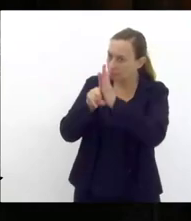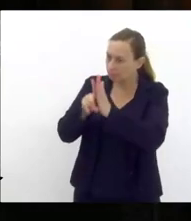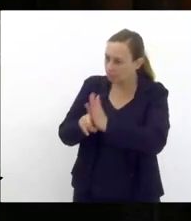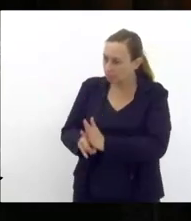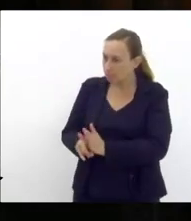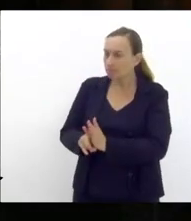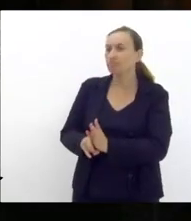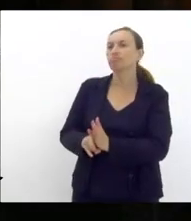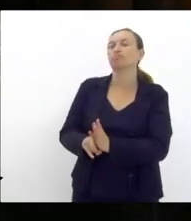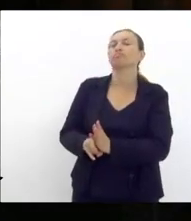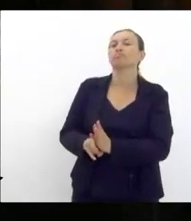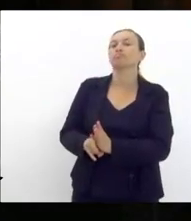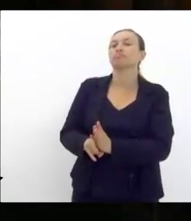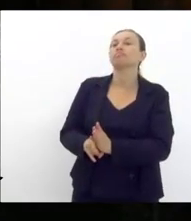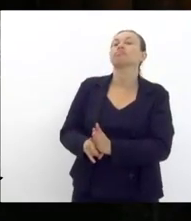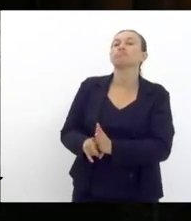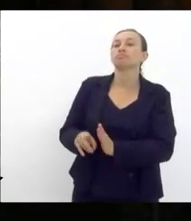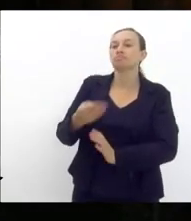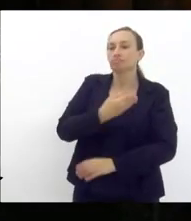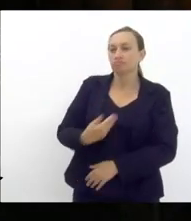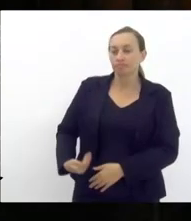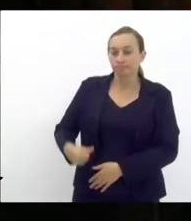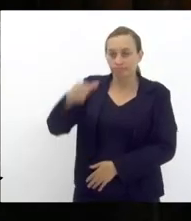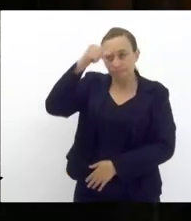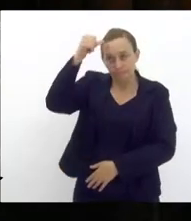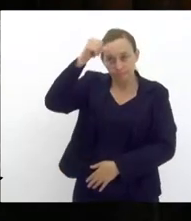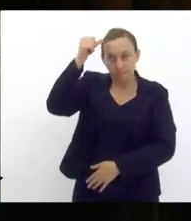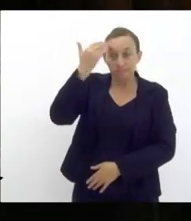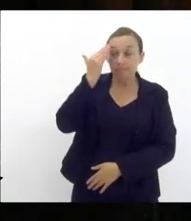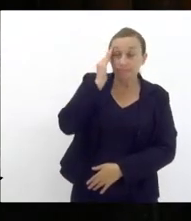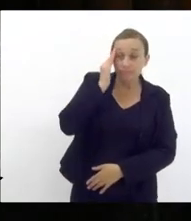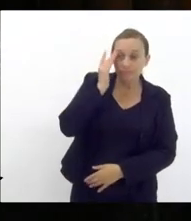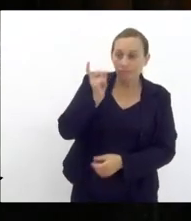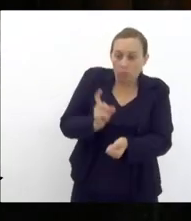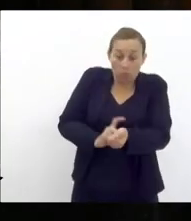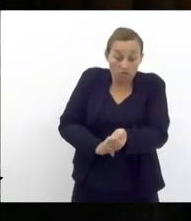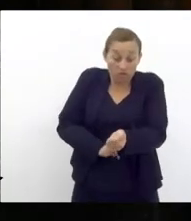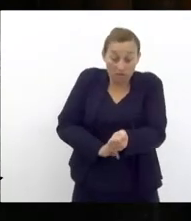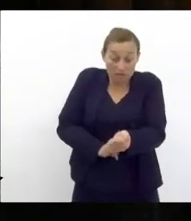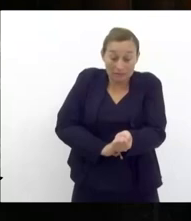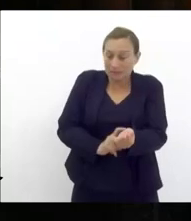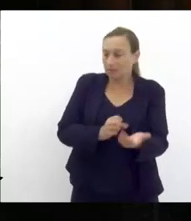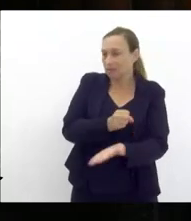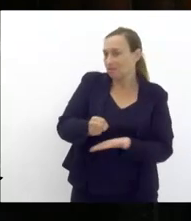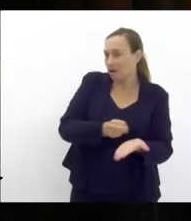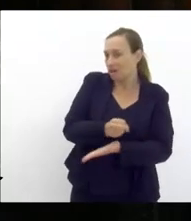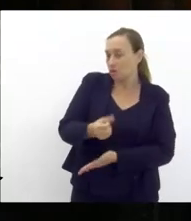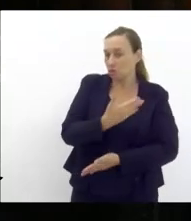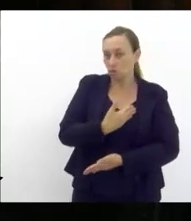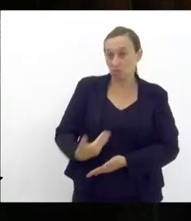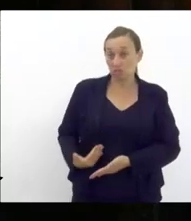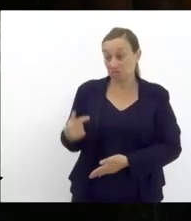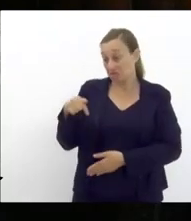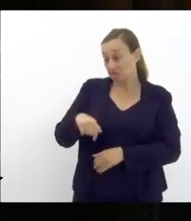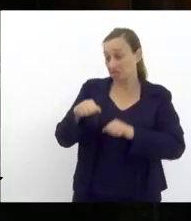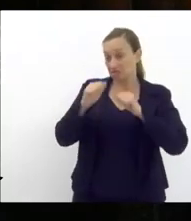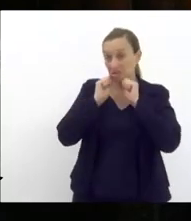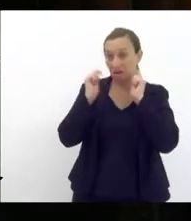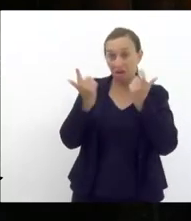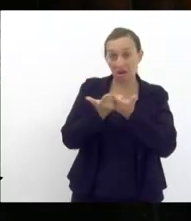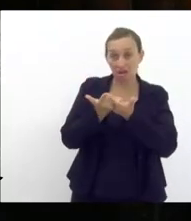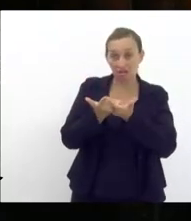do Rio de Janeiro Cláudio Castro a gente entende o nervosismo da base do governo aqui na alerj